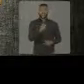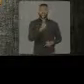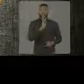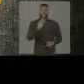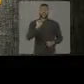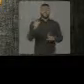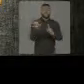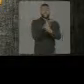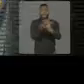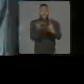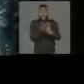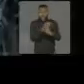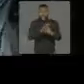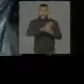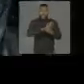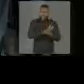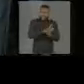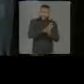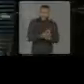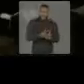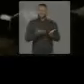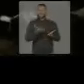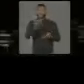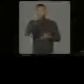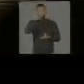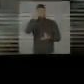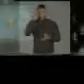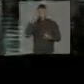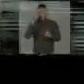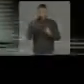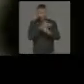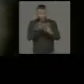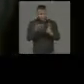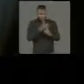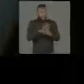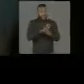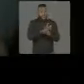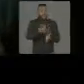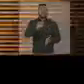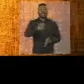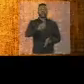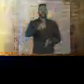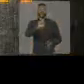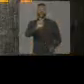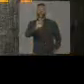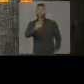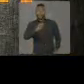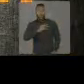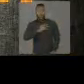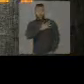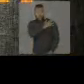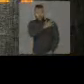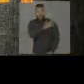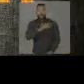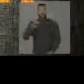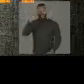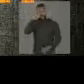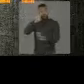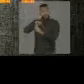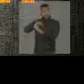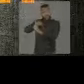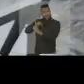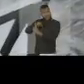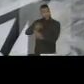Você sabe o que é tortura? Isso é tortura. O torturador mais sanguinário do Brasil foi Coronel Ustra, o maior